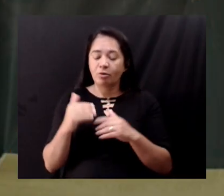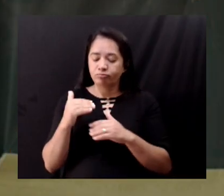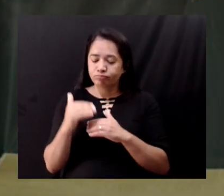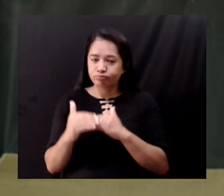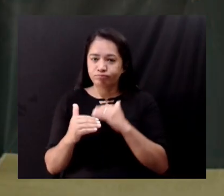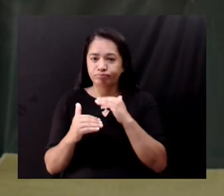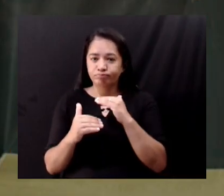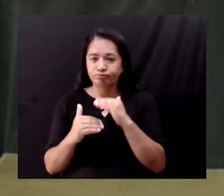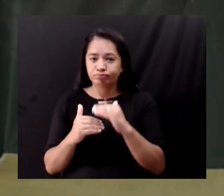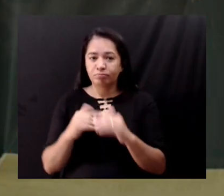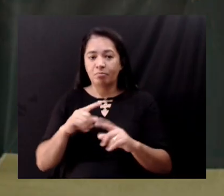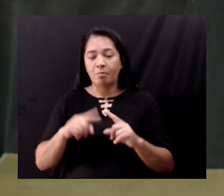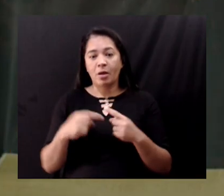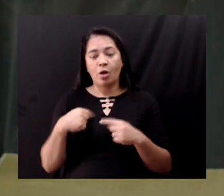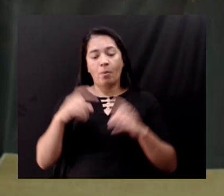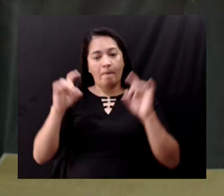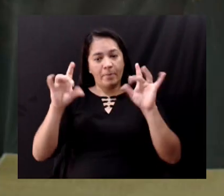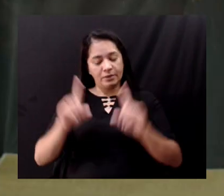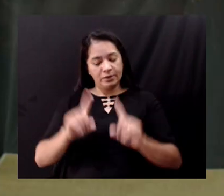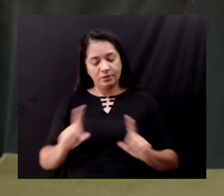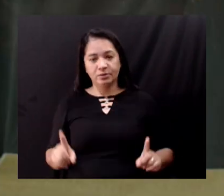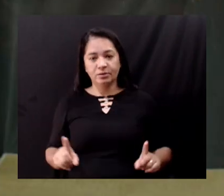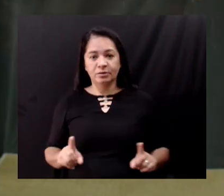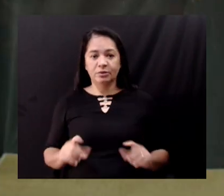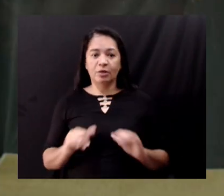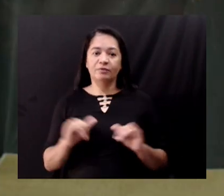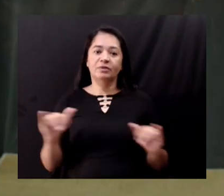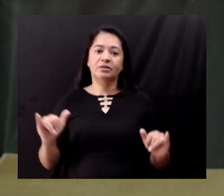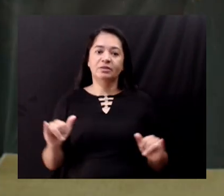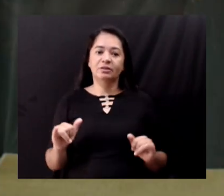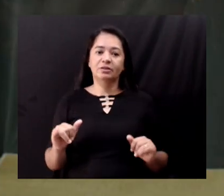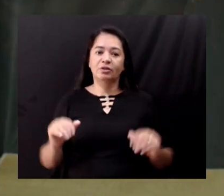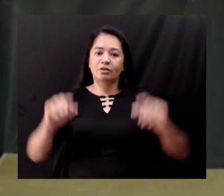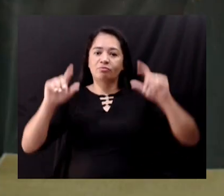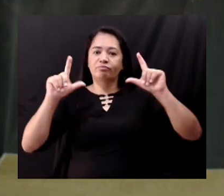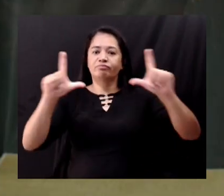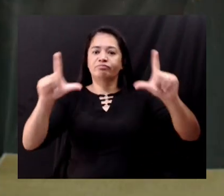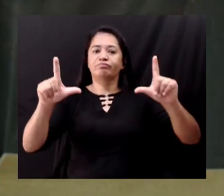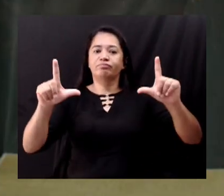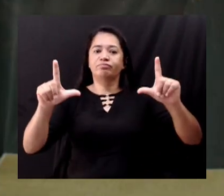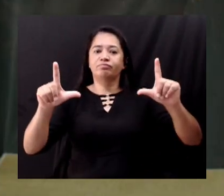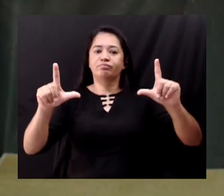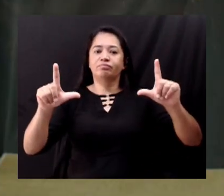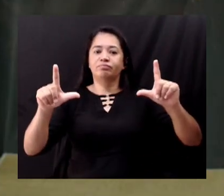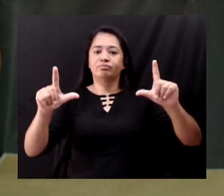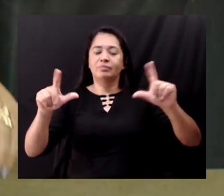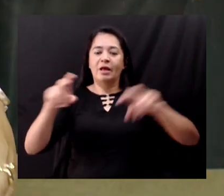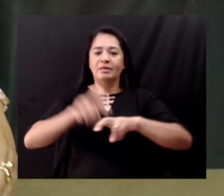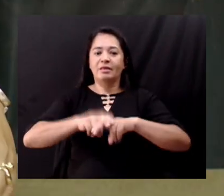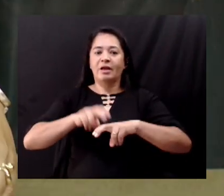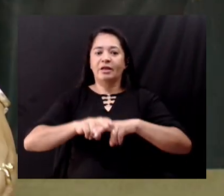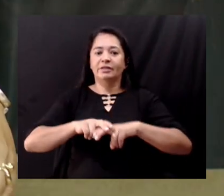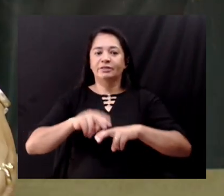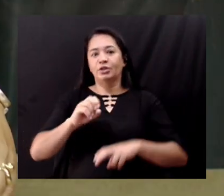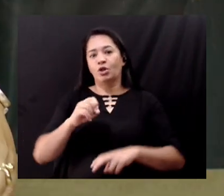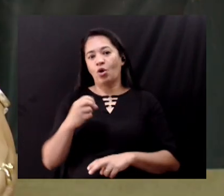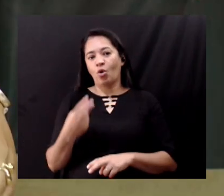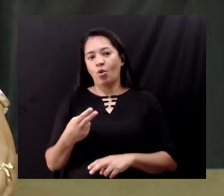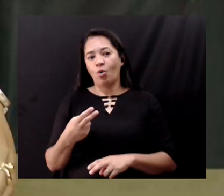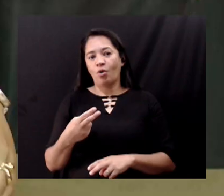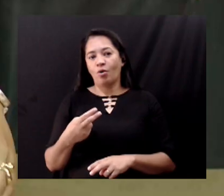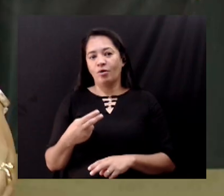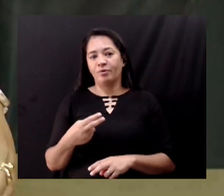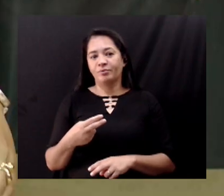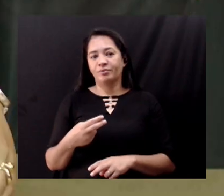A única coisa que eu posso te dizer é, coloca uma plaquinha assim, ou na sua cadeira atrás, ou coloca uma plaquinha aqui, coloca assim, escreve: